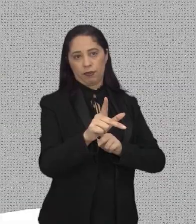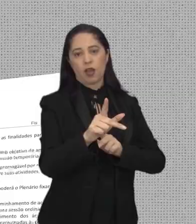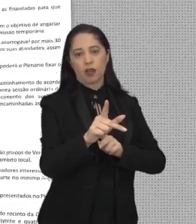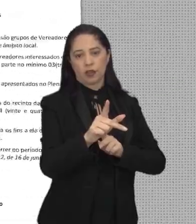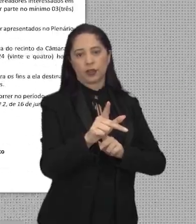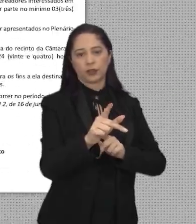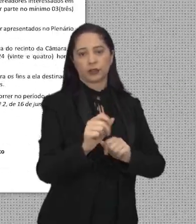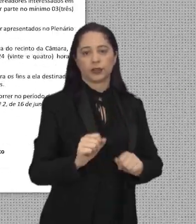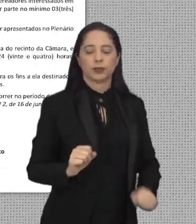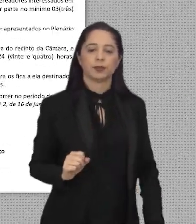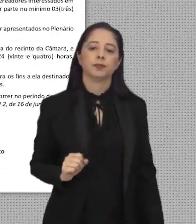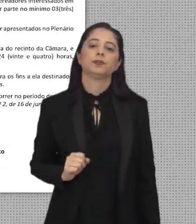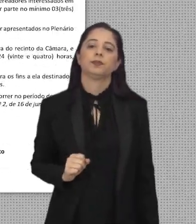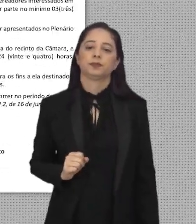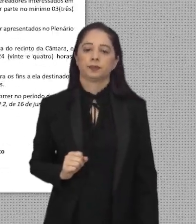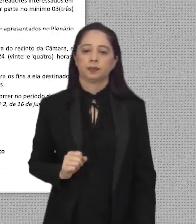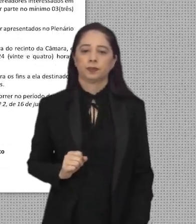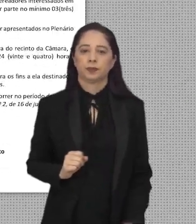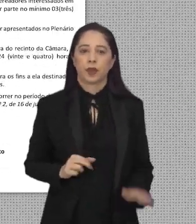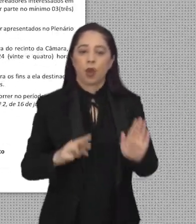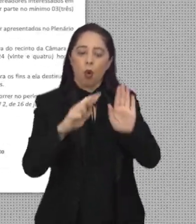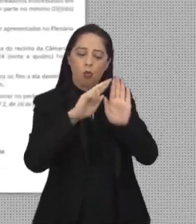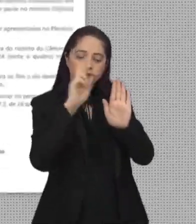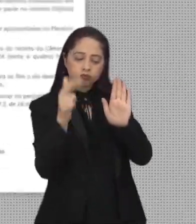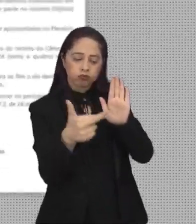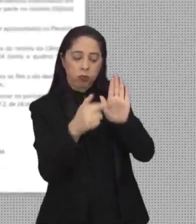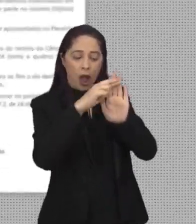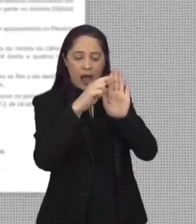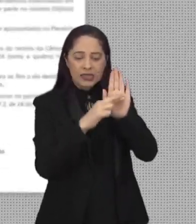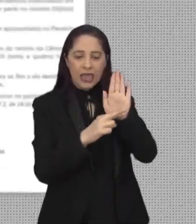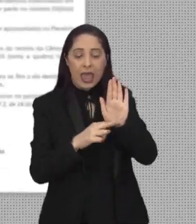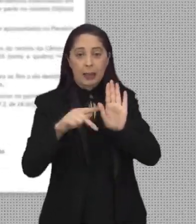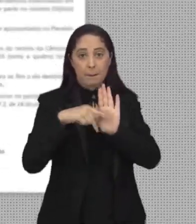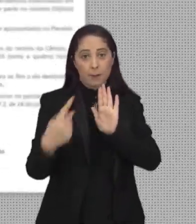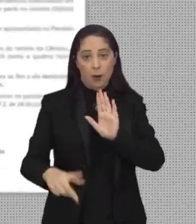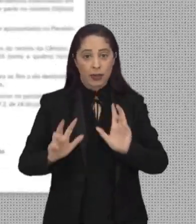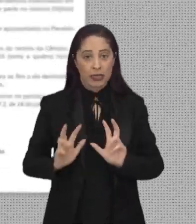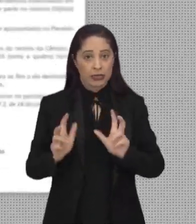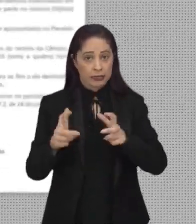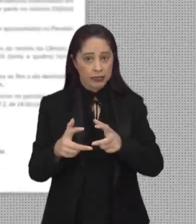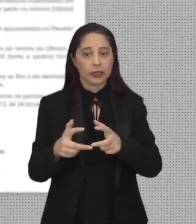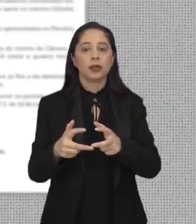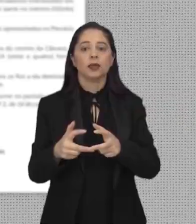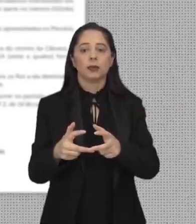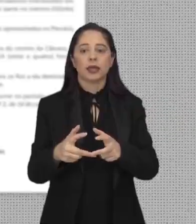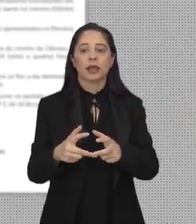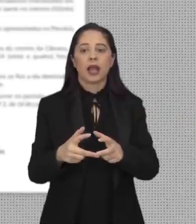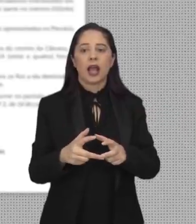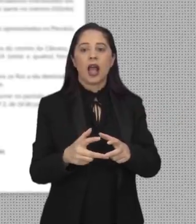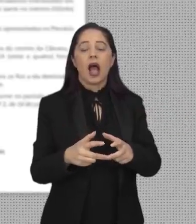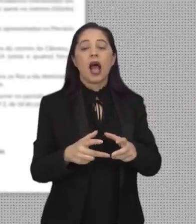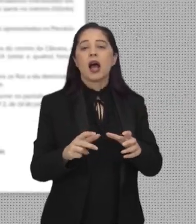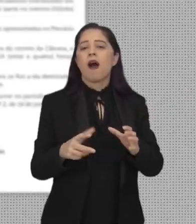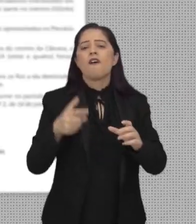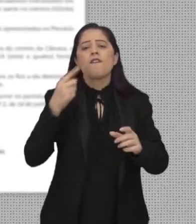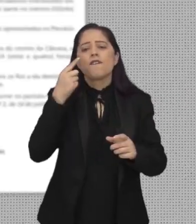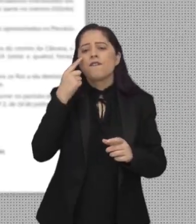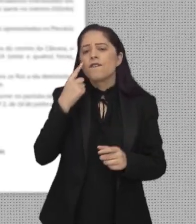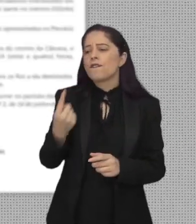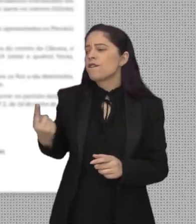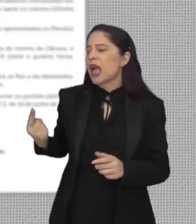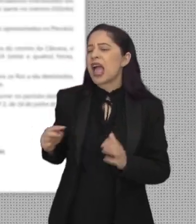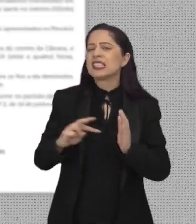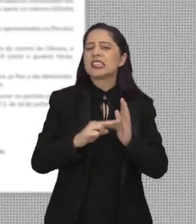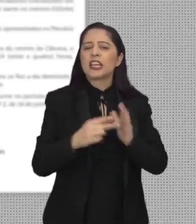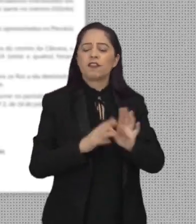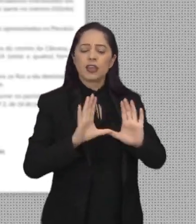melhorar. Segundo o regimento interno da Câmara, as frentes parlamentares são grupos de vereadores reunidos com o escopo de